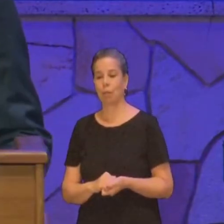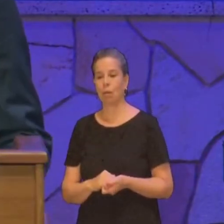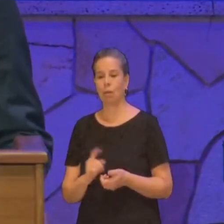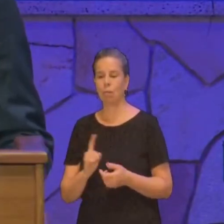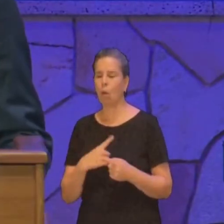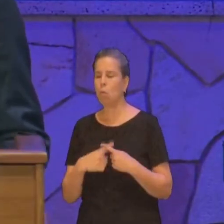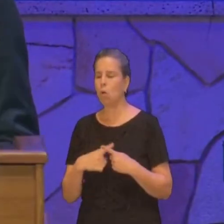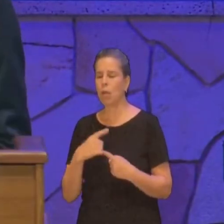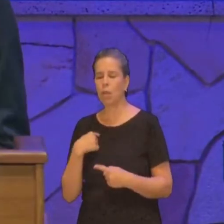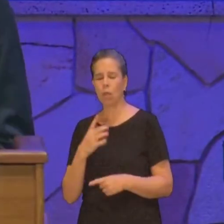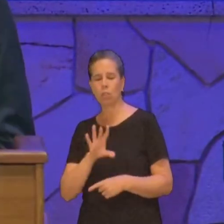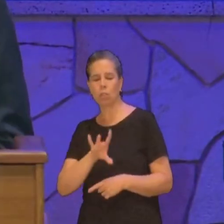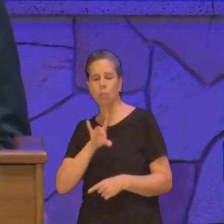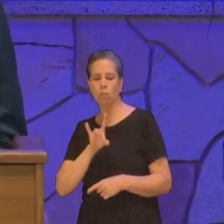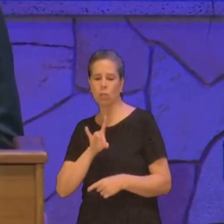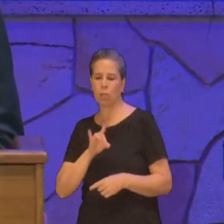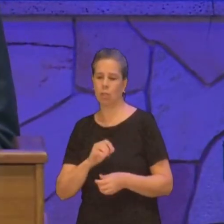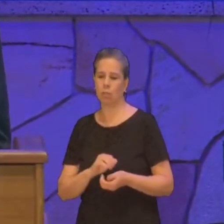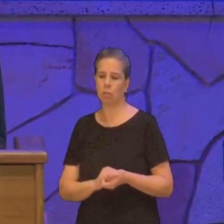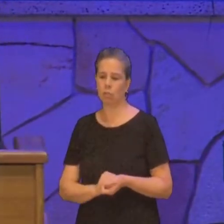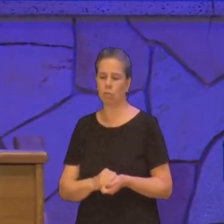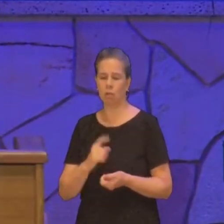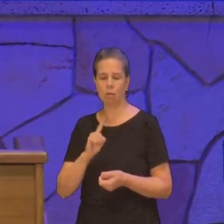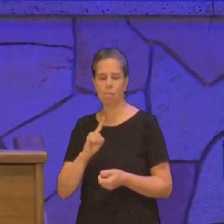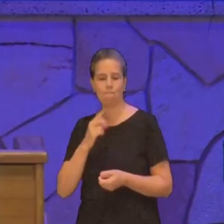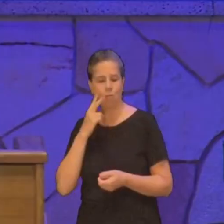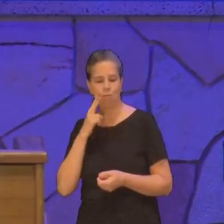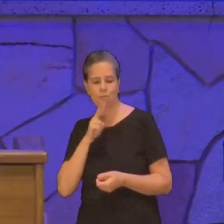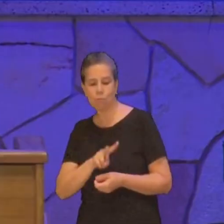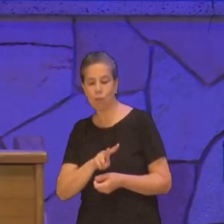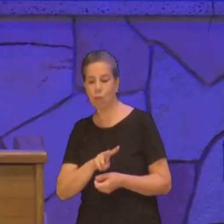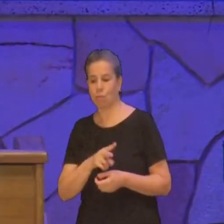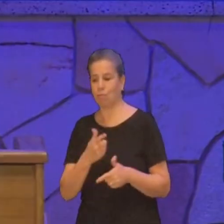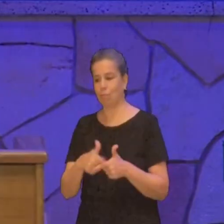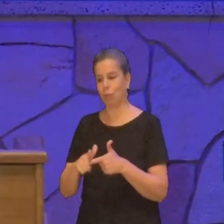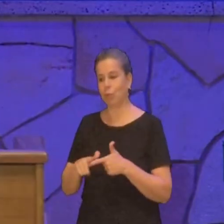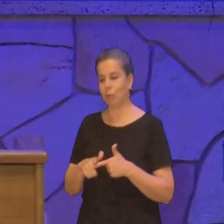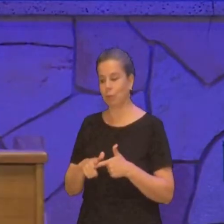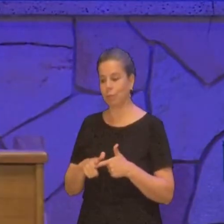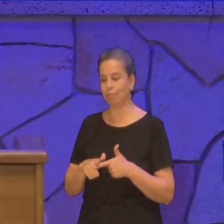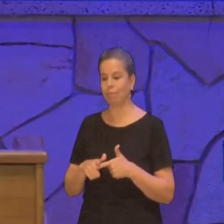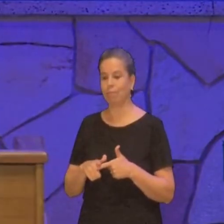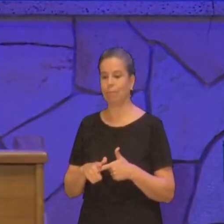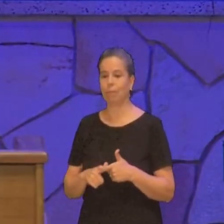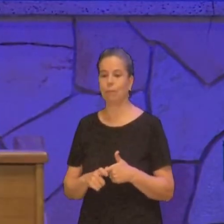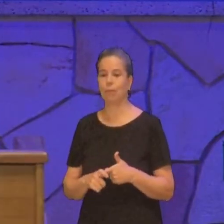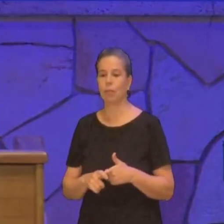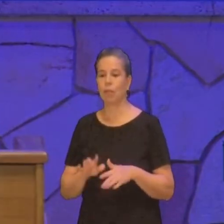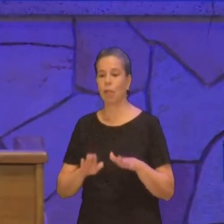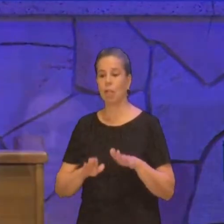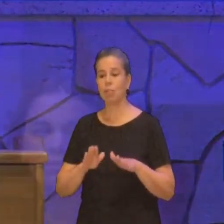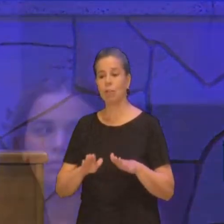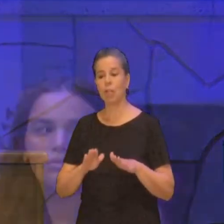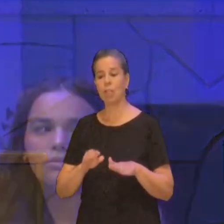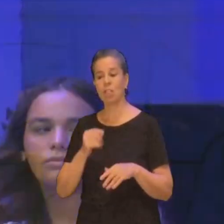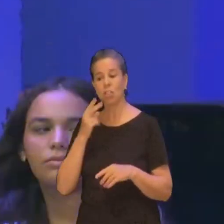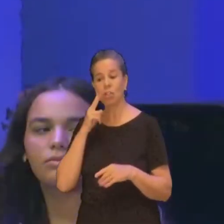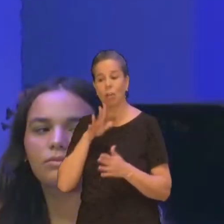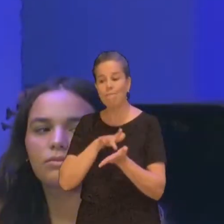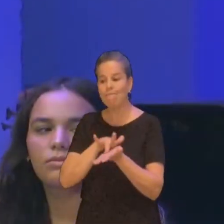nós escolhemos não enxergar, a gente só desvia a